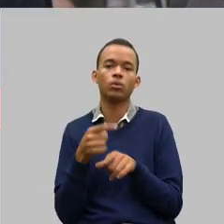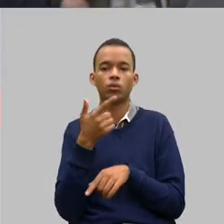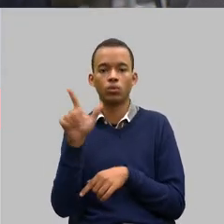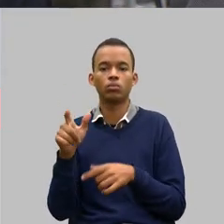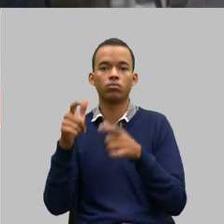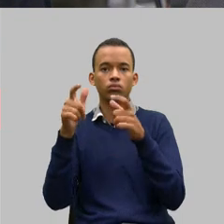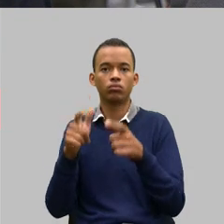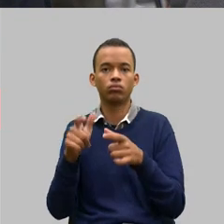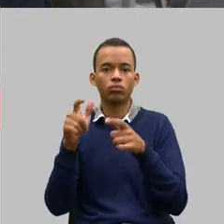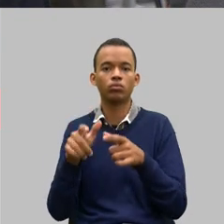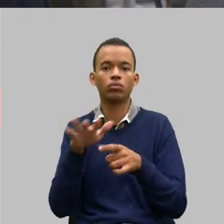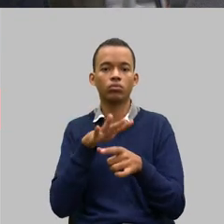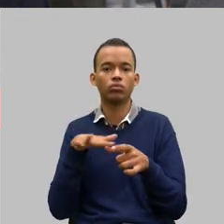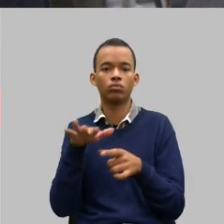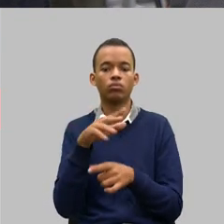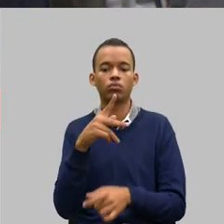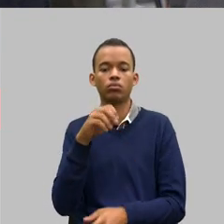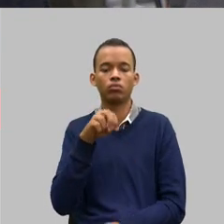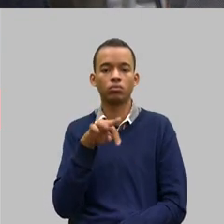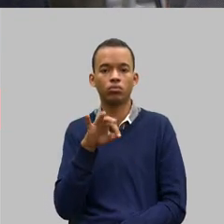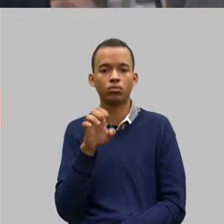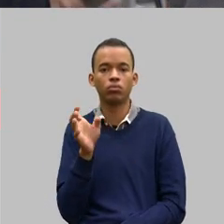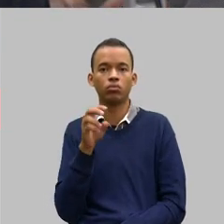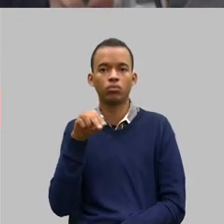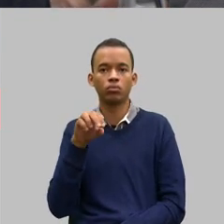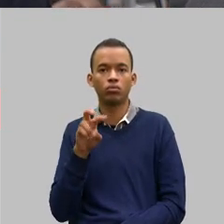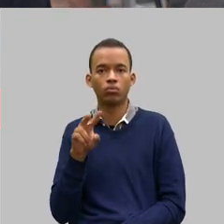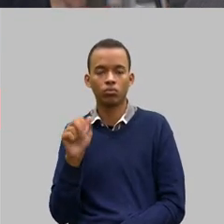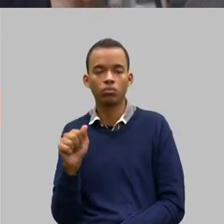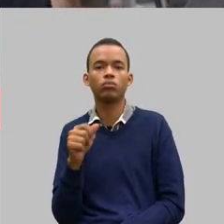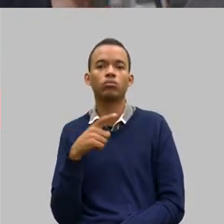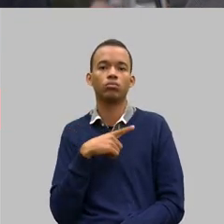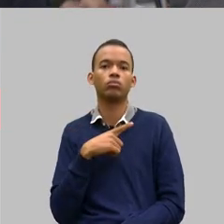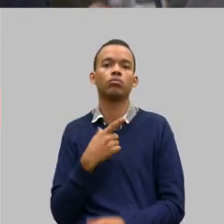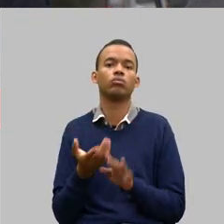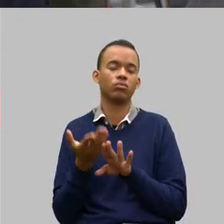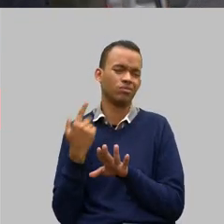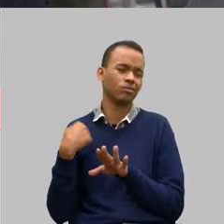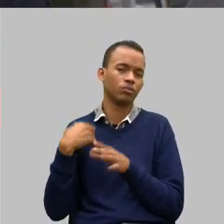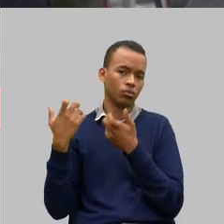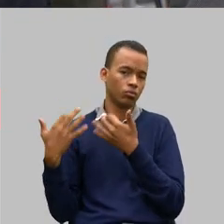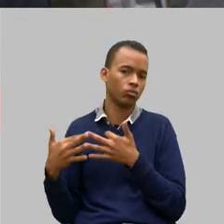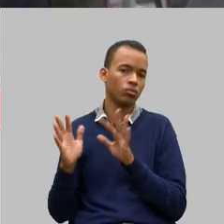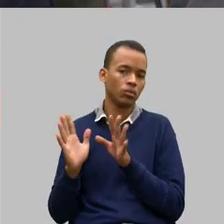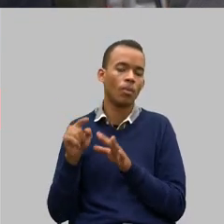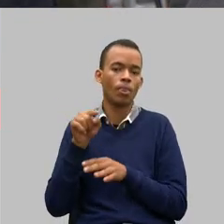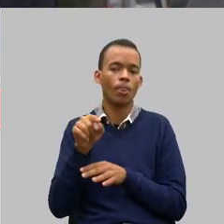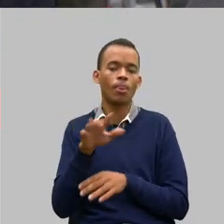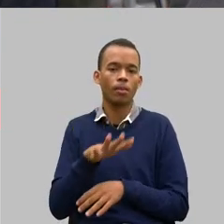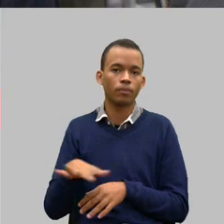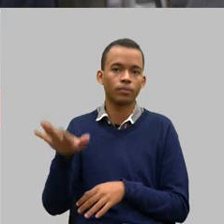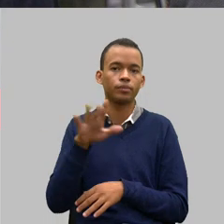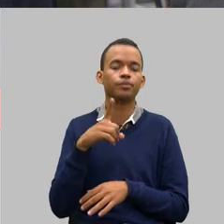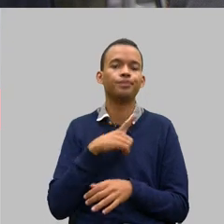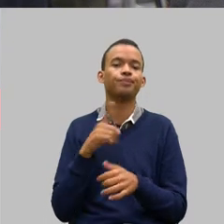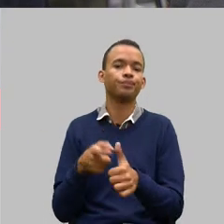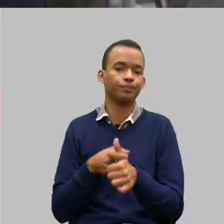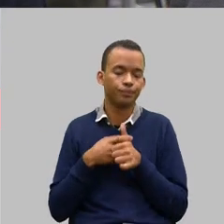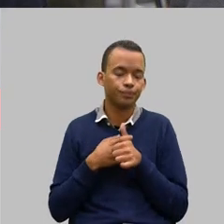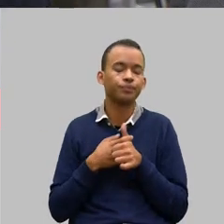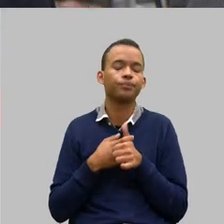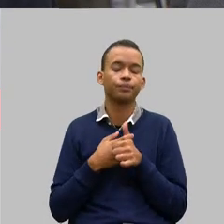ubai Ponte Nova eh também falei aqui mais cedo uma região que a gente tem uma dívida que temos